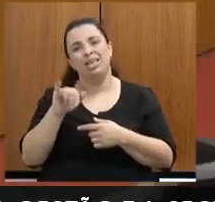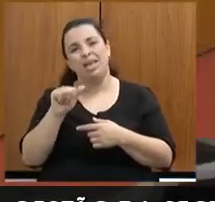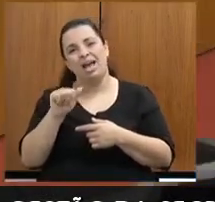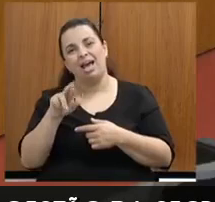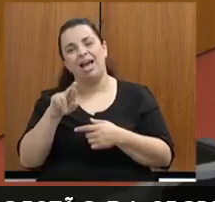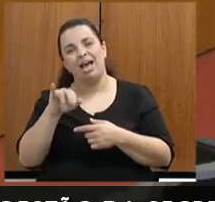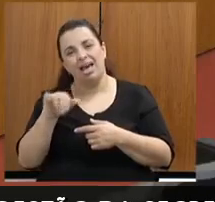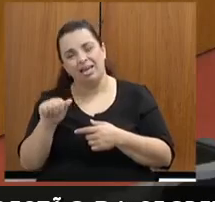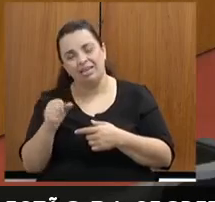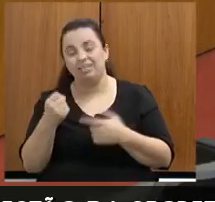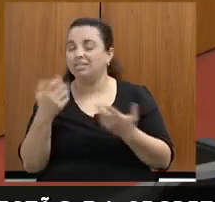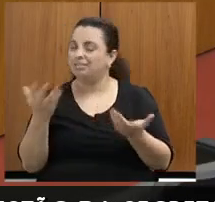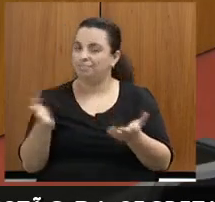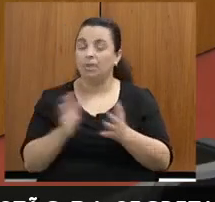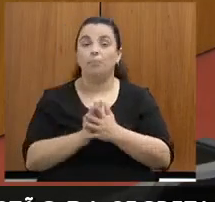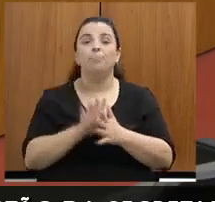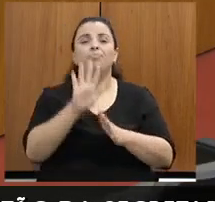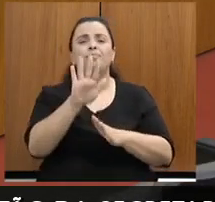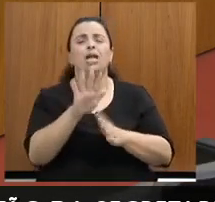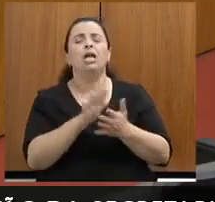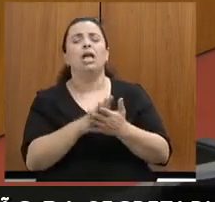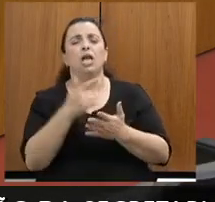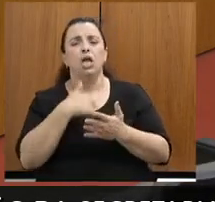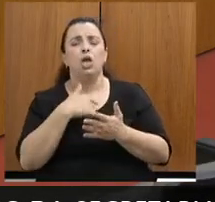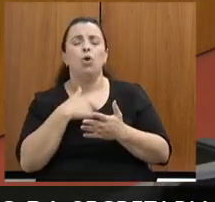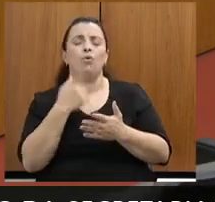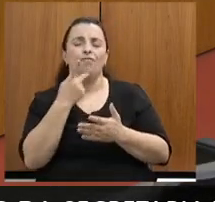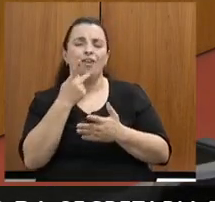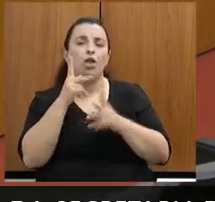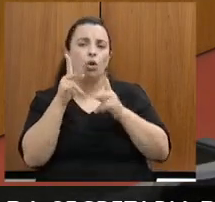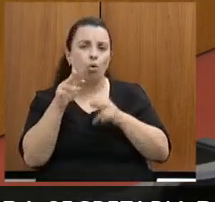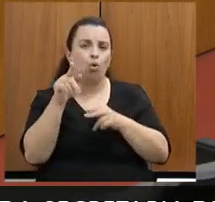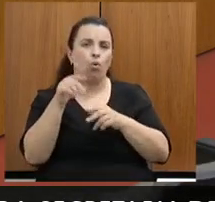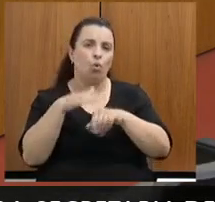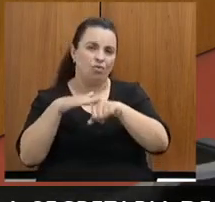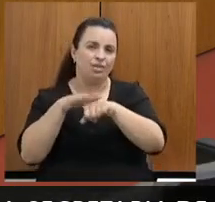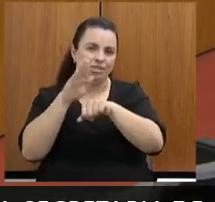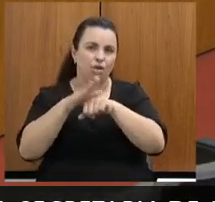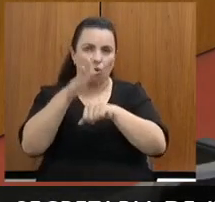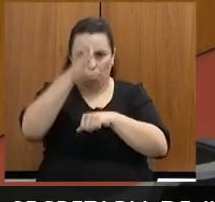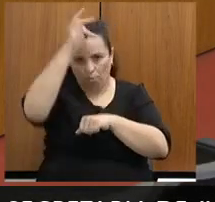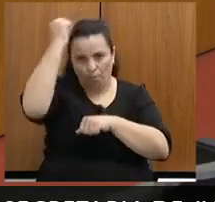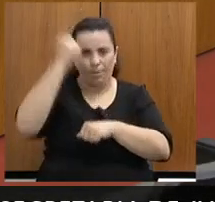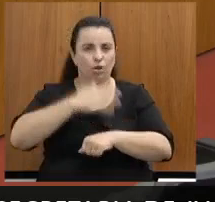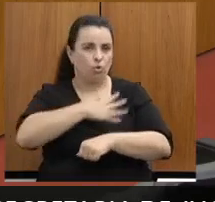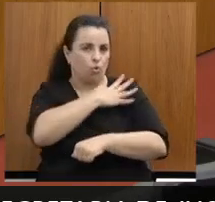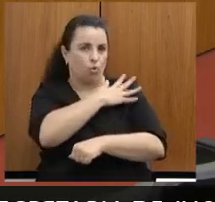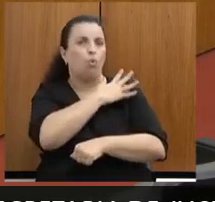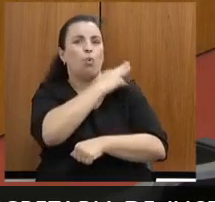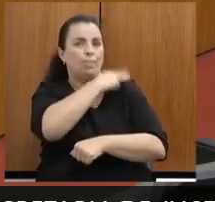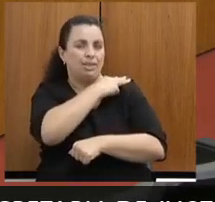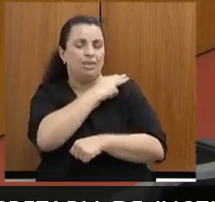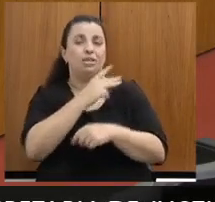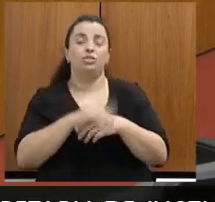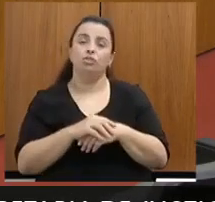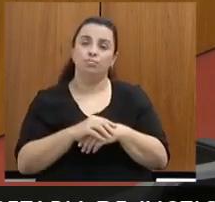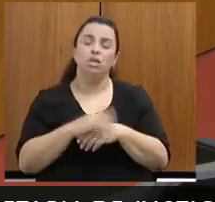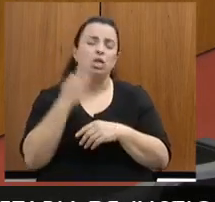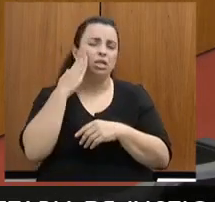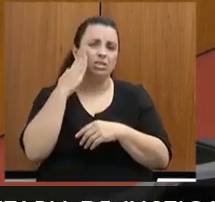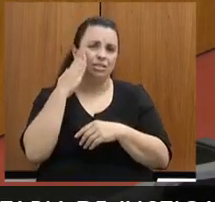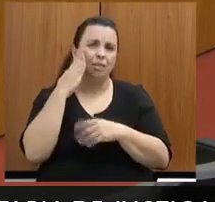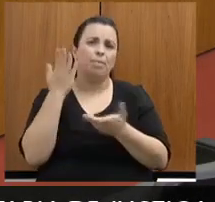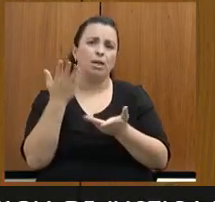reparo que eu fiz aqui com comandante da PM do bombeiro a gente sabia dos recursos que estão entrando de emendas parlamentares estaduais